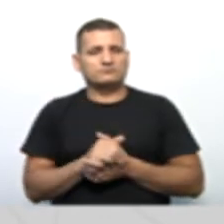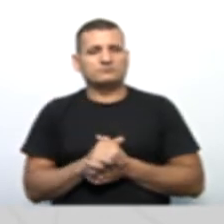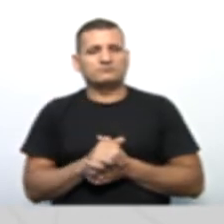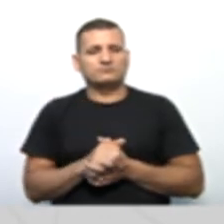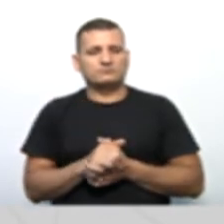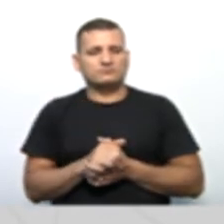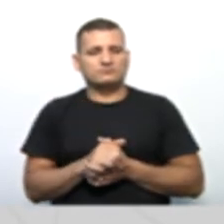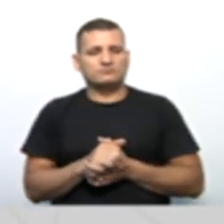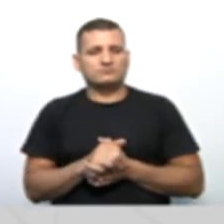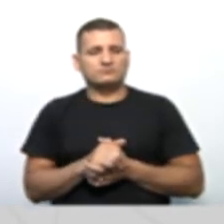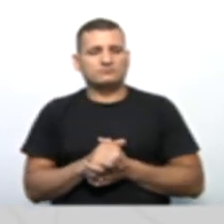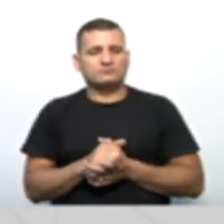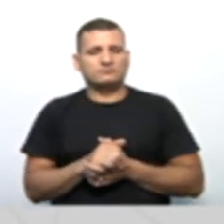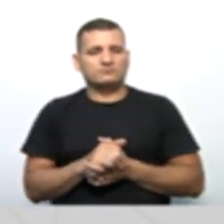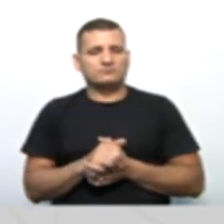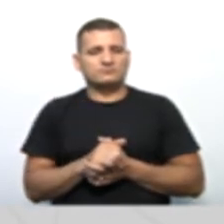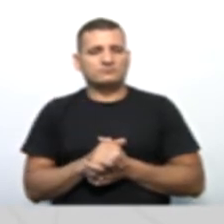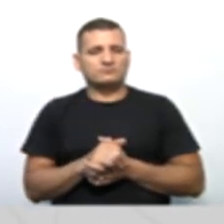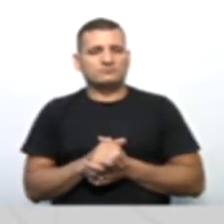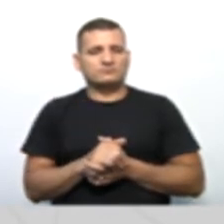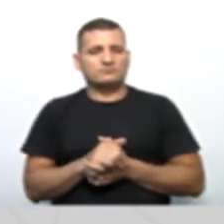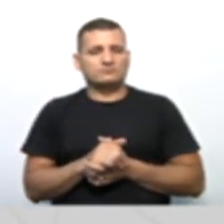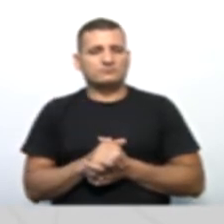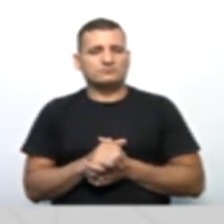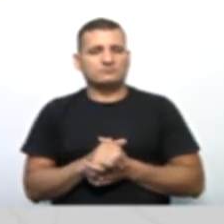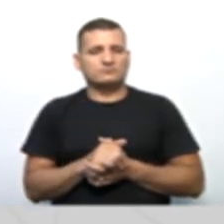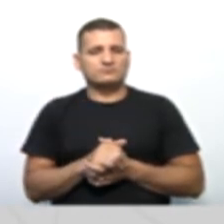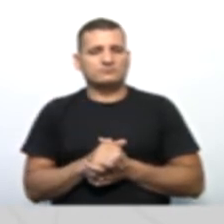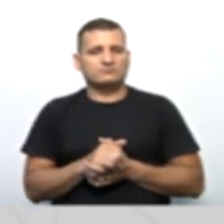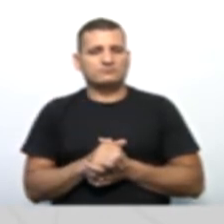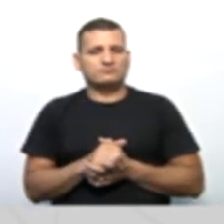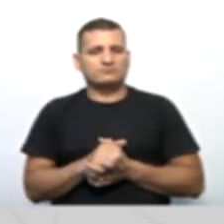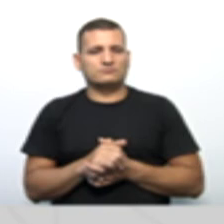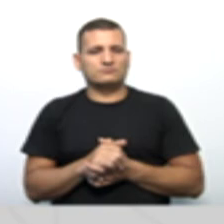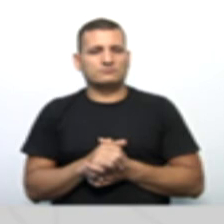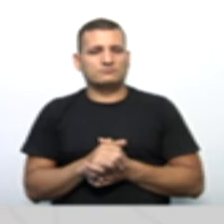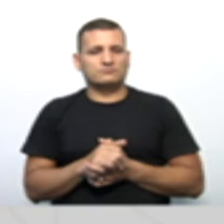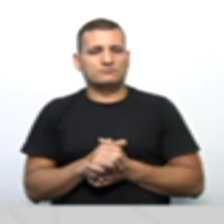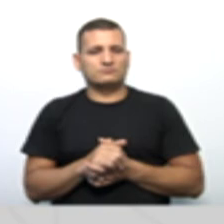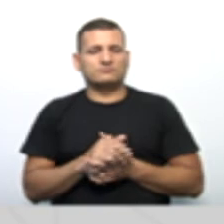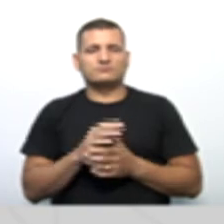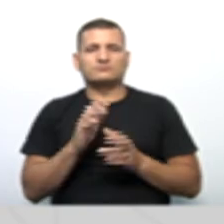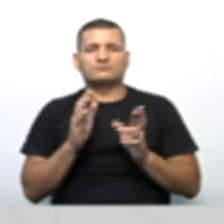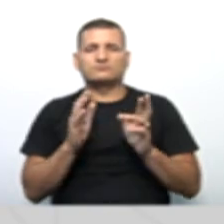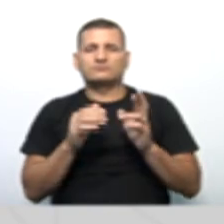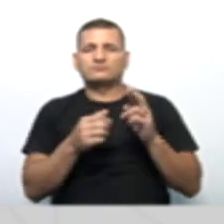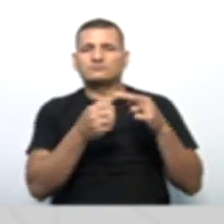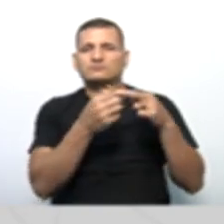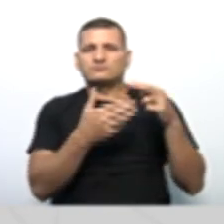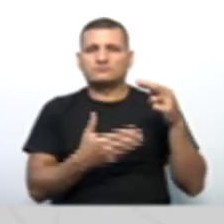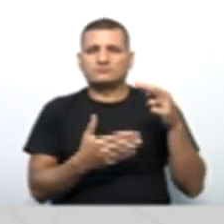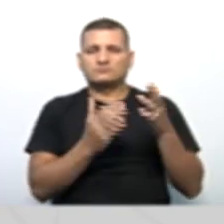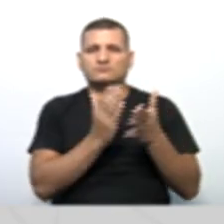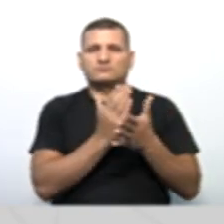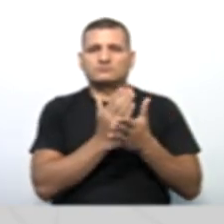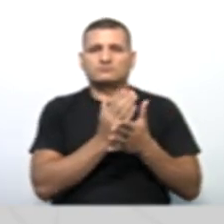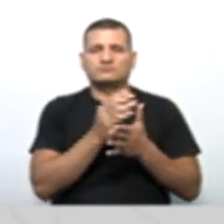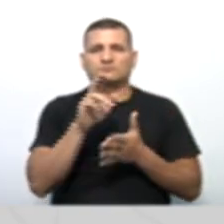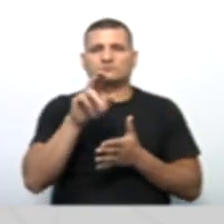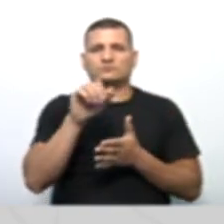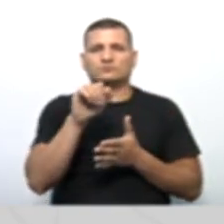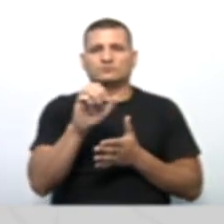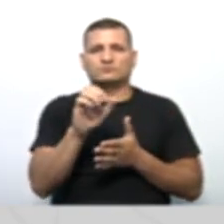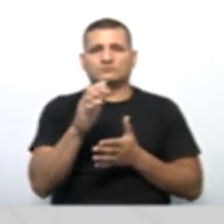aí foi foi colocado a referência como a que li o livro usa a cabeça e este serviço